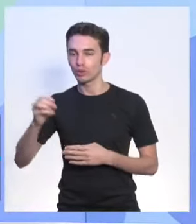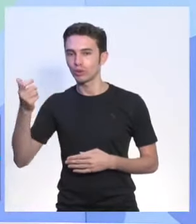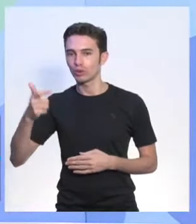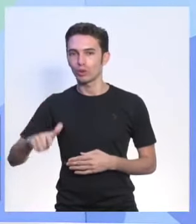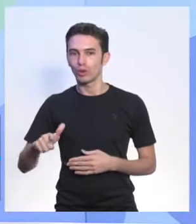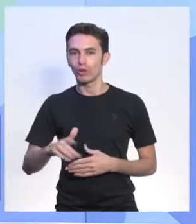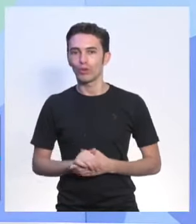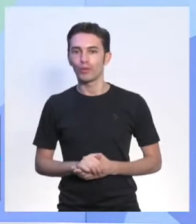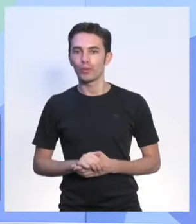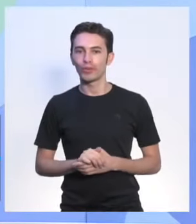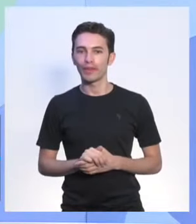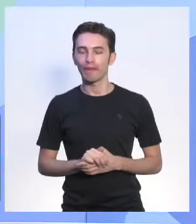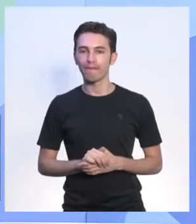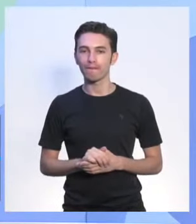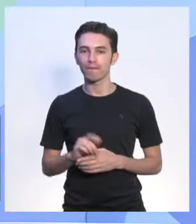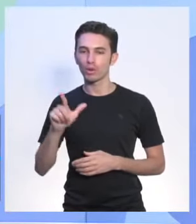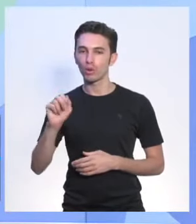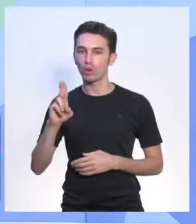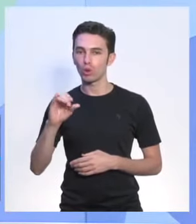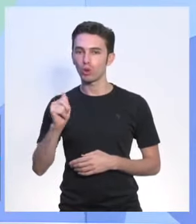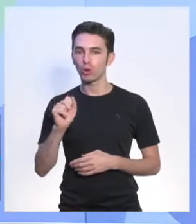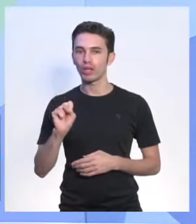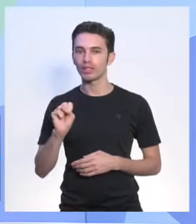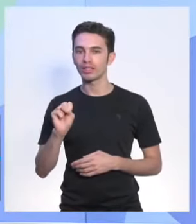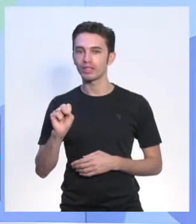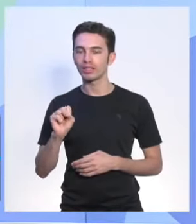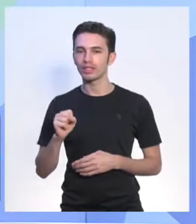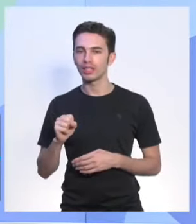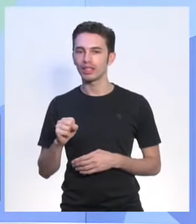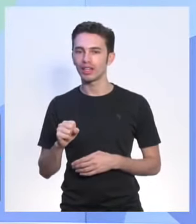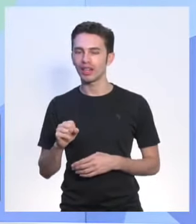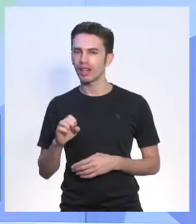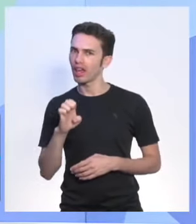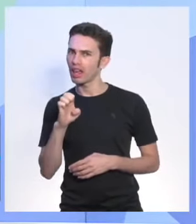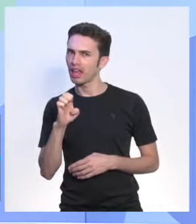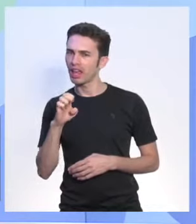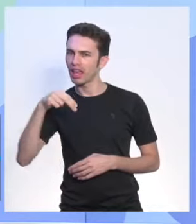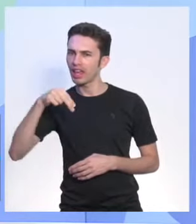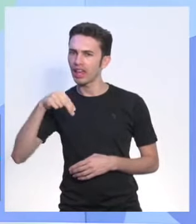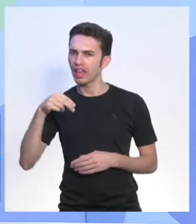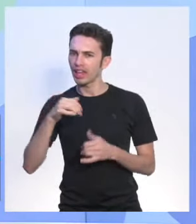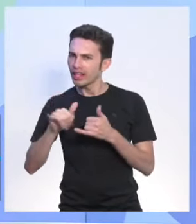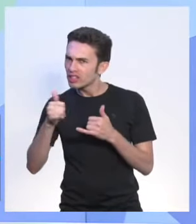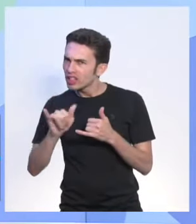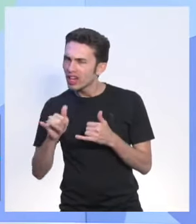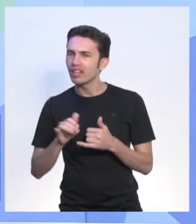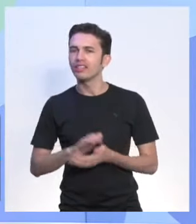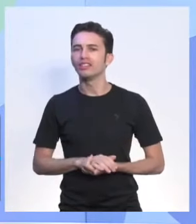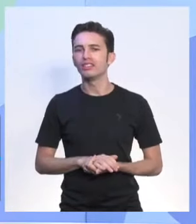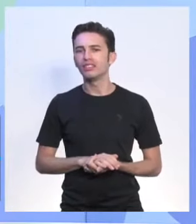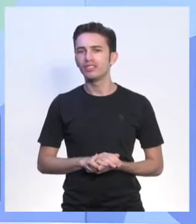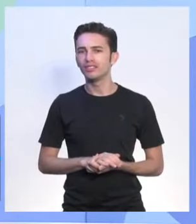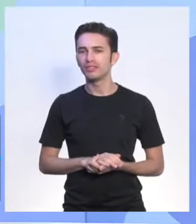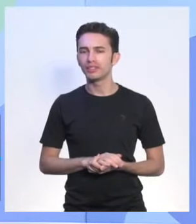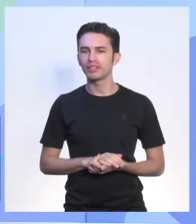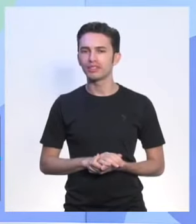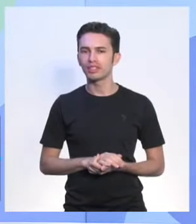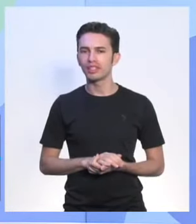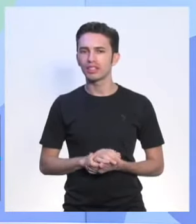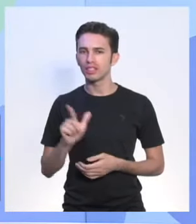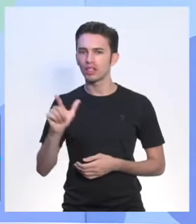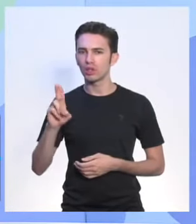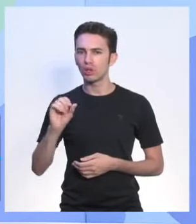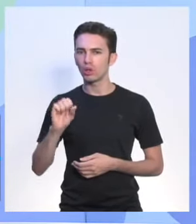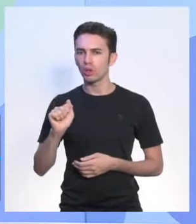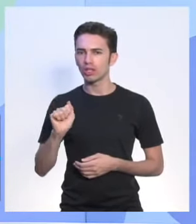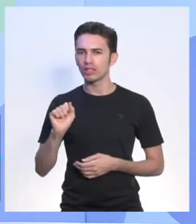energy. Okay. O Lucas, clean energy, e fez a pergunta. Clean. E o Giovanni, the different kinds of energy becoming